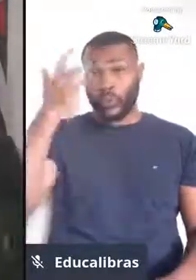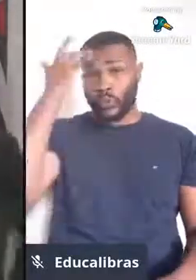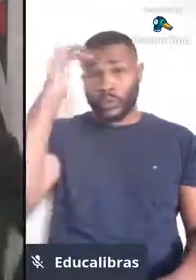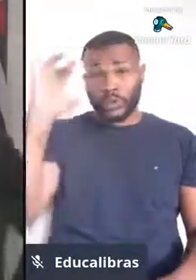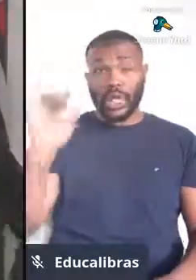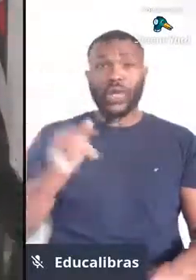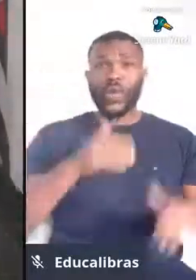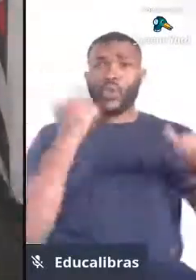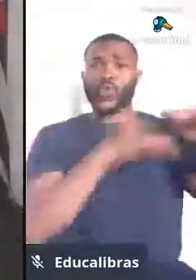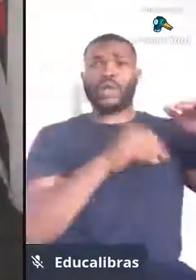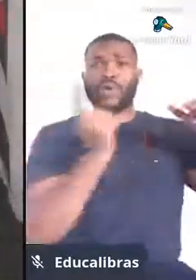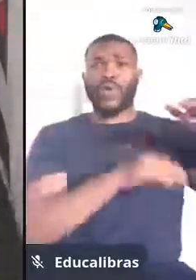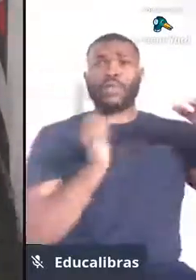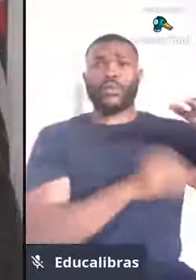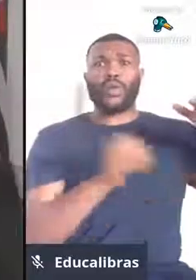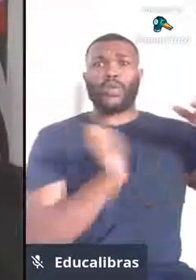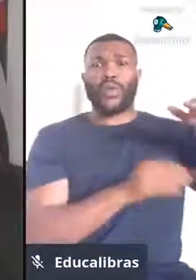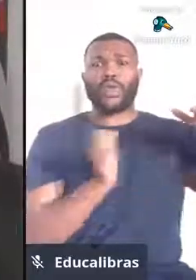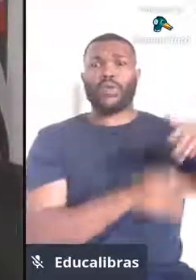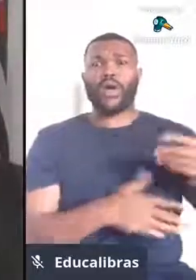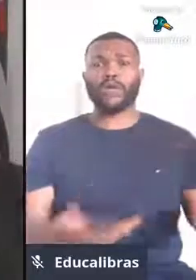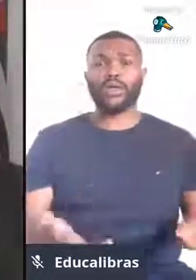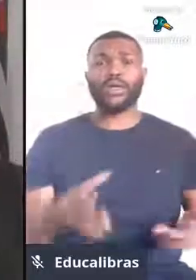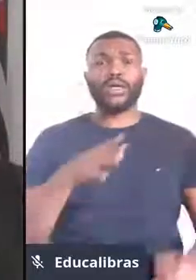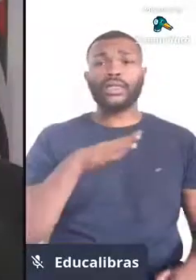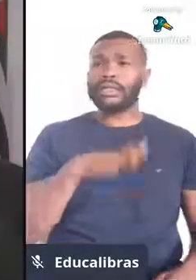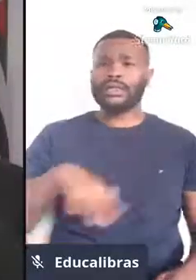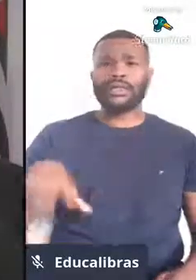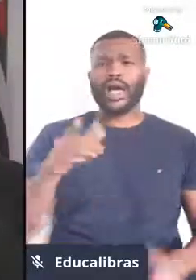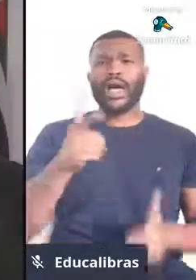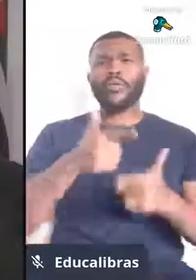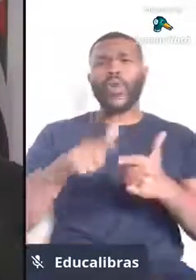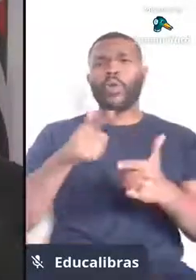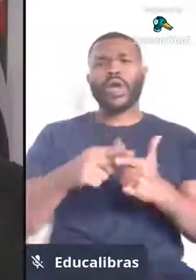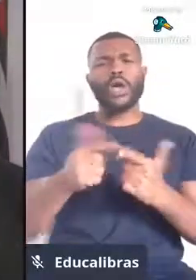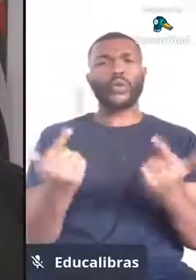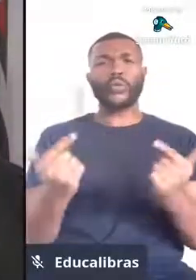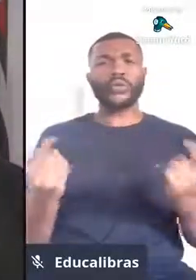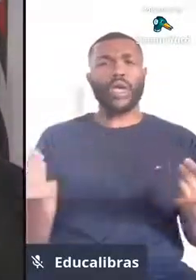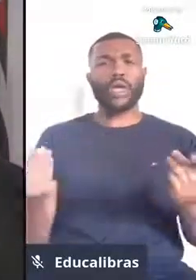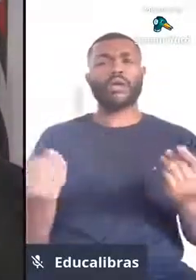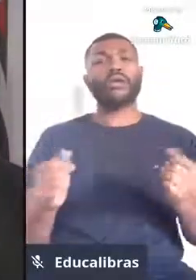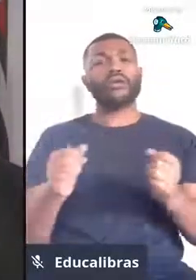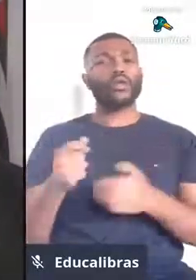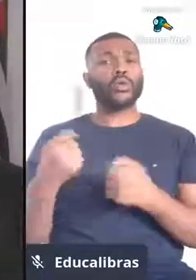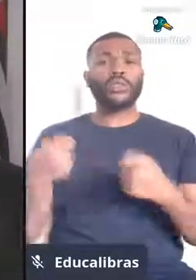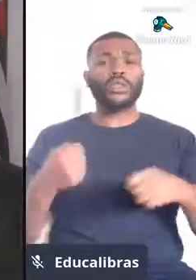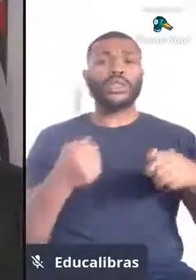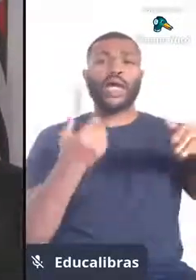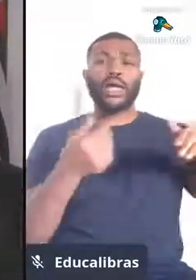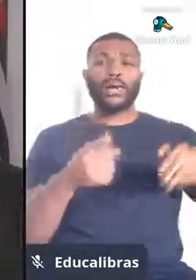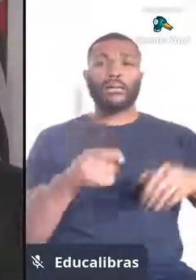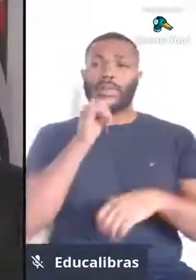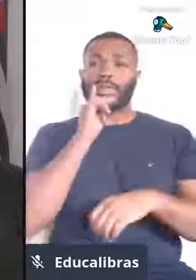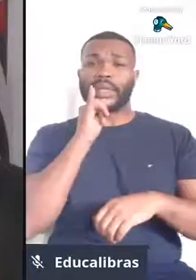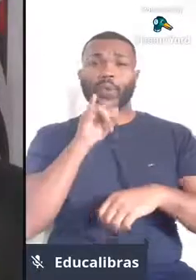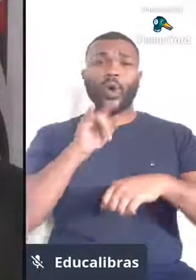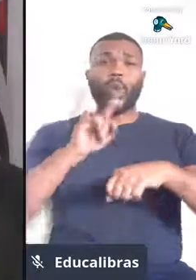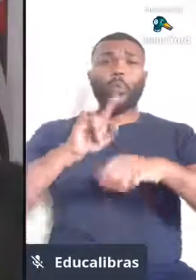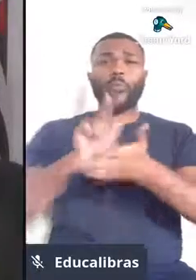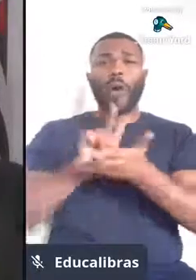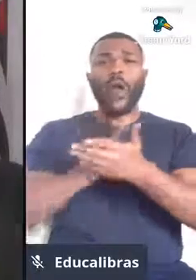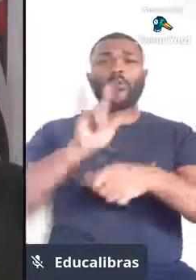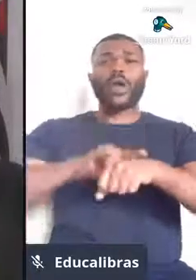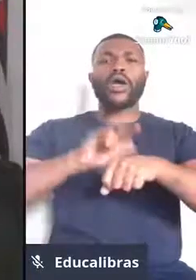papel higiênico. Mas a cidade não passou por problema de abastecimento, então não precisa estocar nada. Não. Mas é o que você falou,